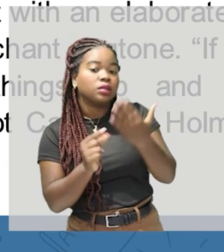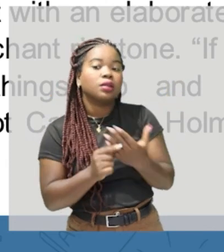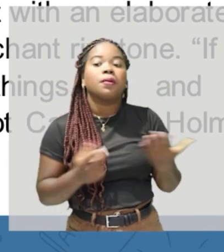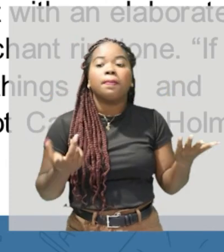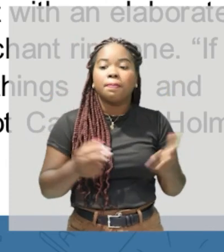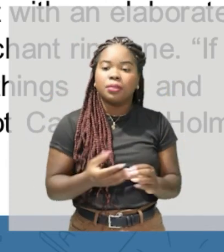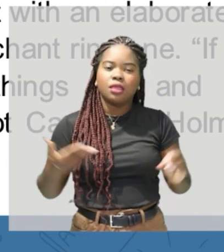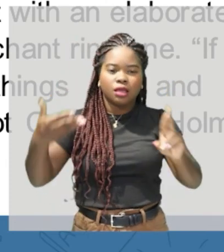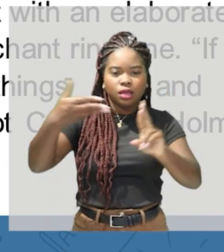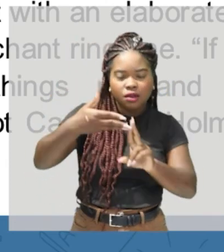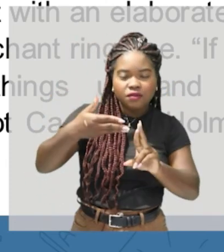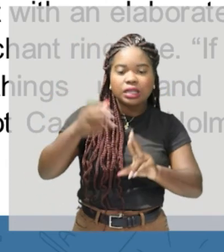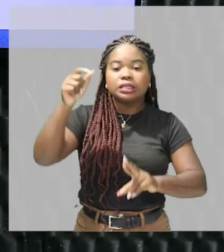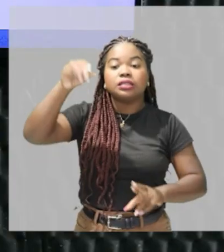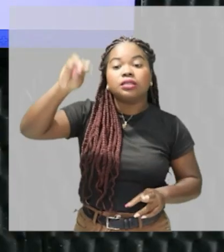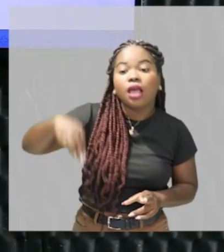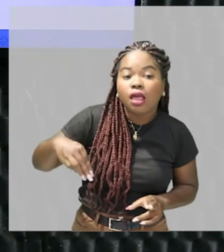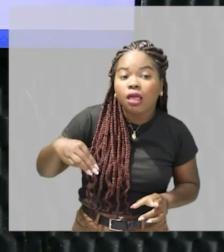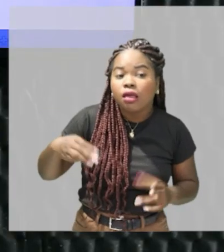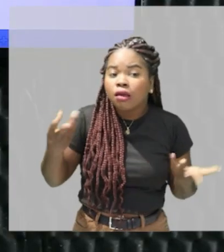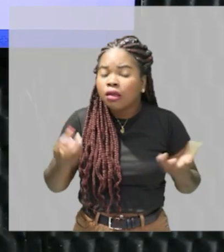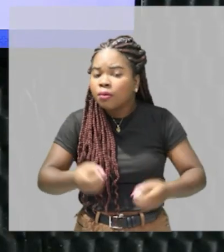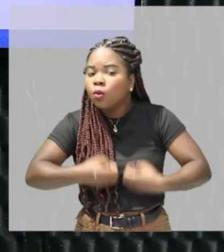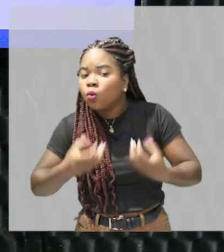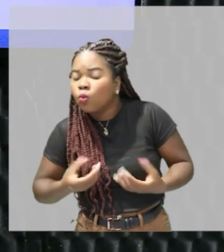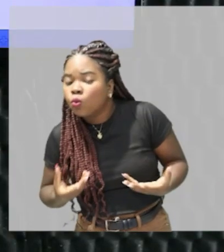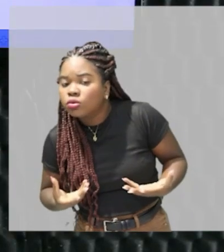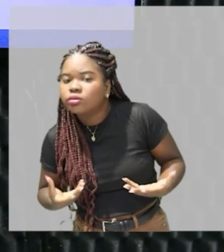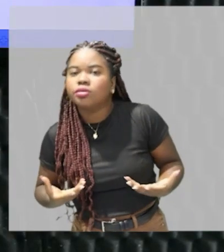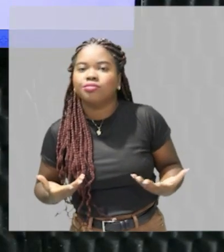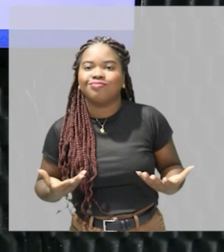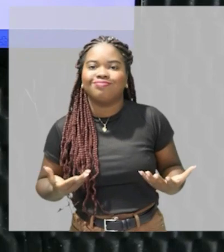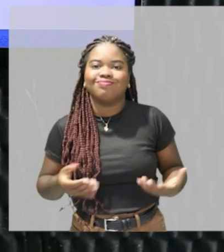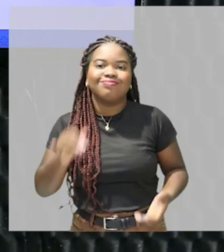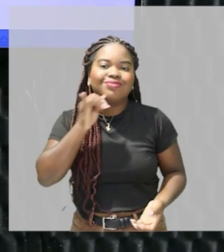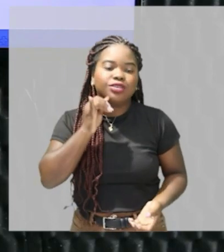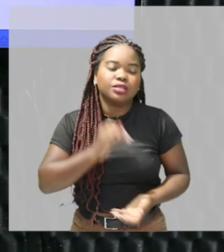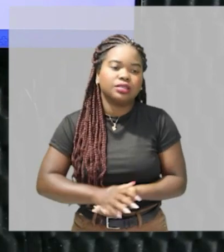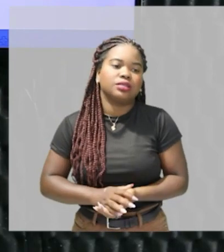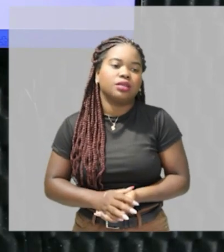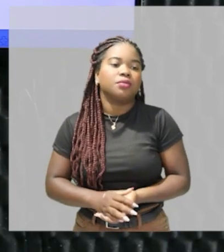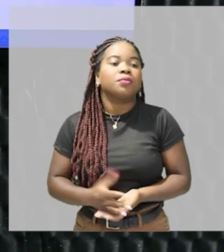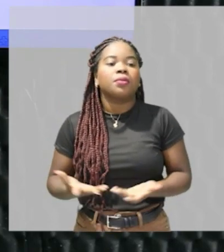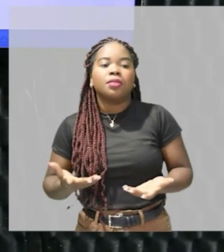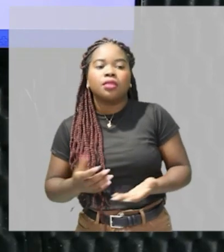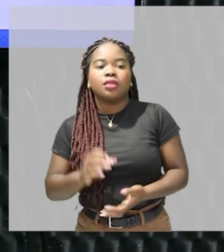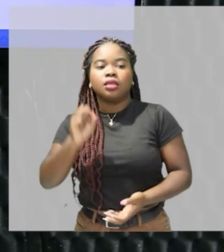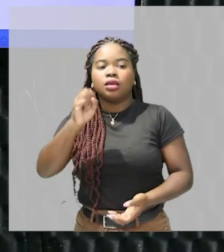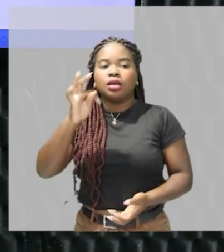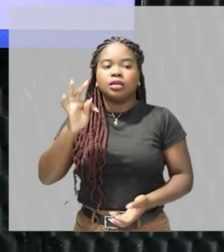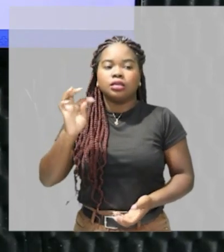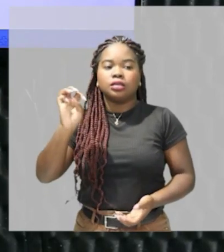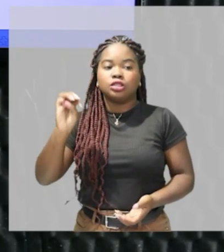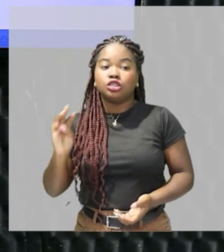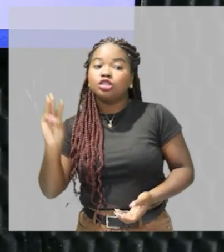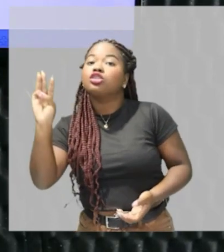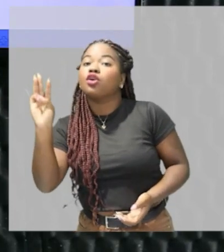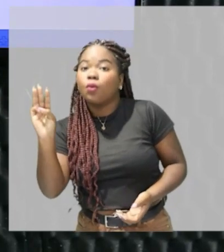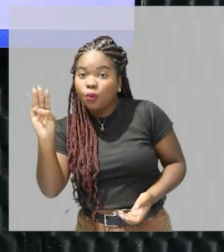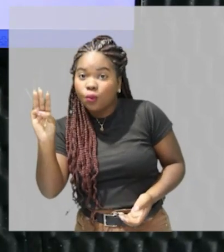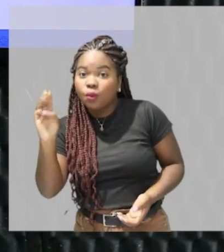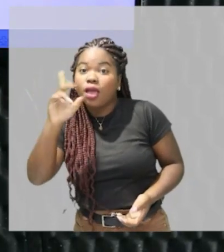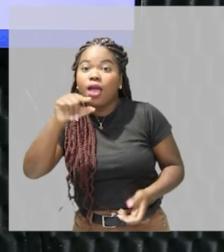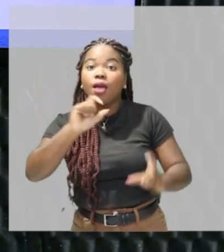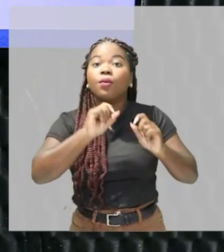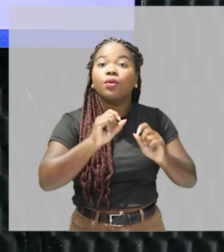o autor. Isso é um padrão que as notícias utilizam. Então, por exemplo, Stillman é o jornalista, New